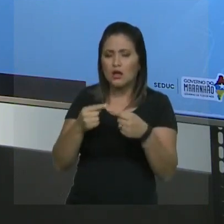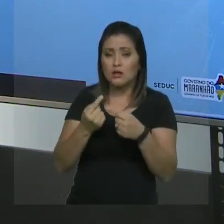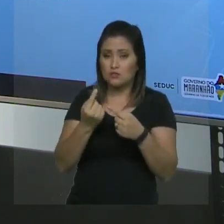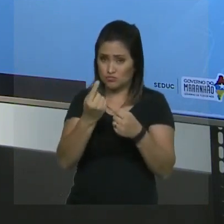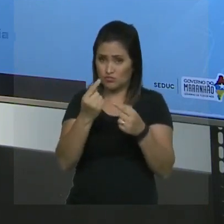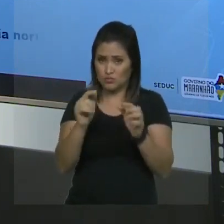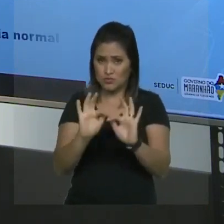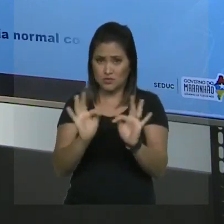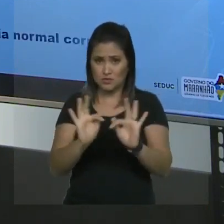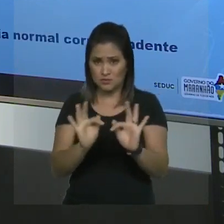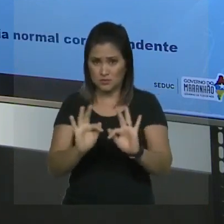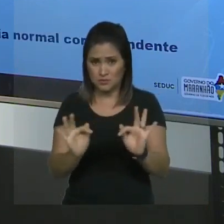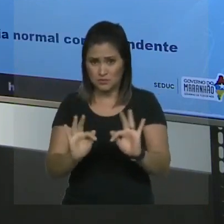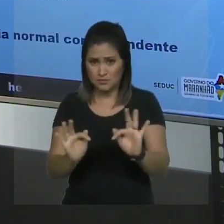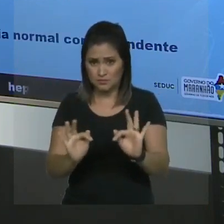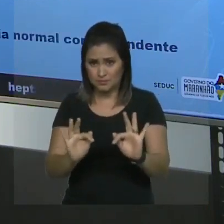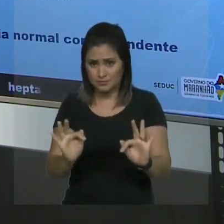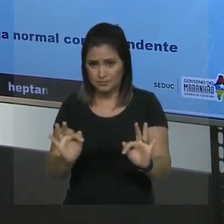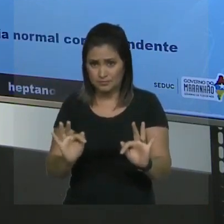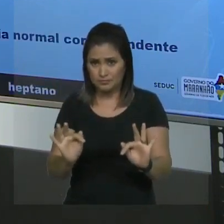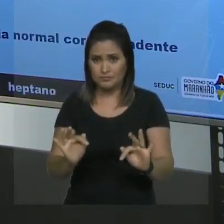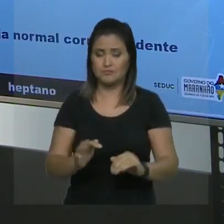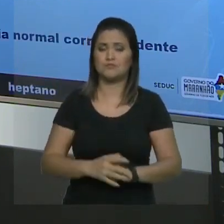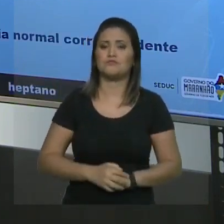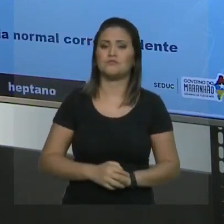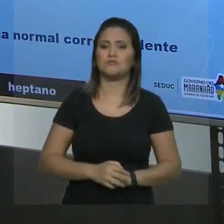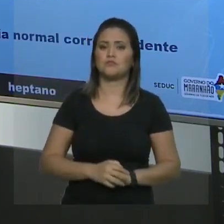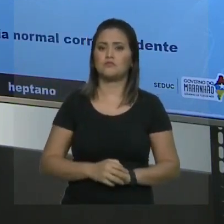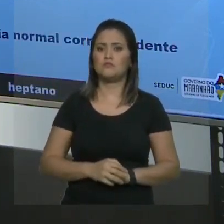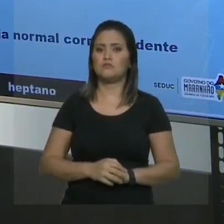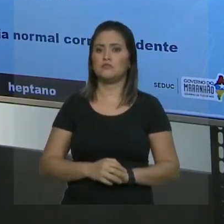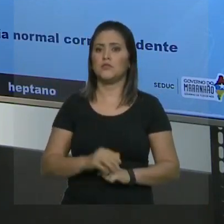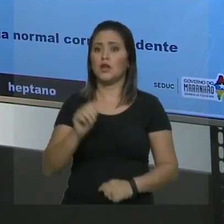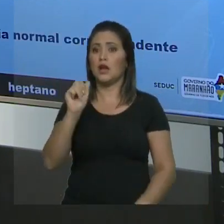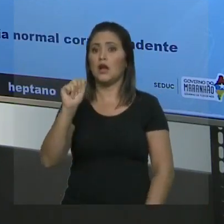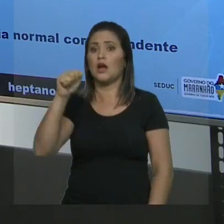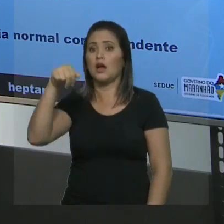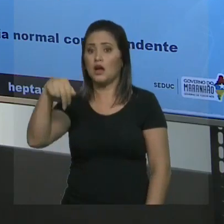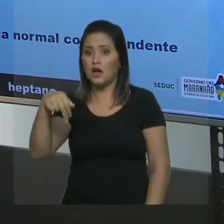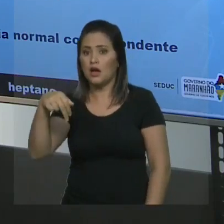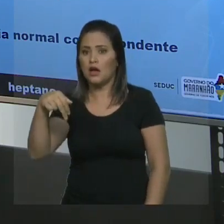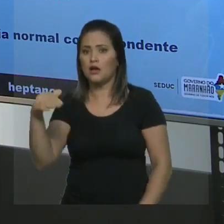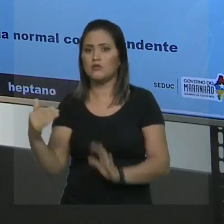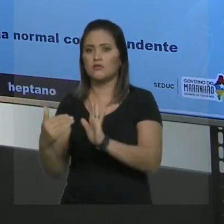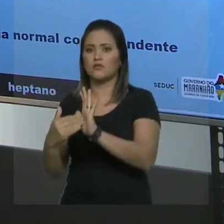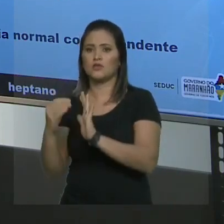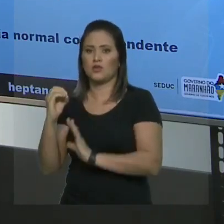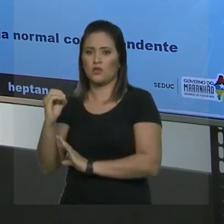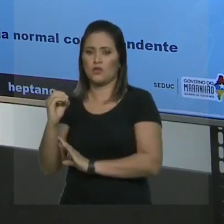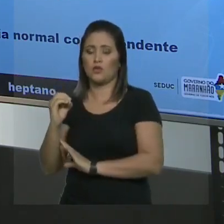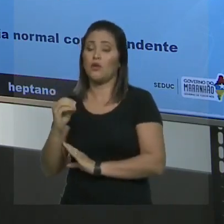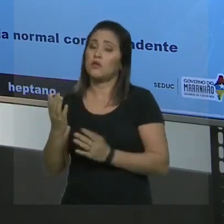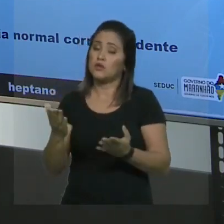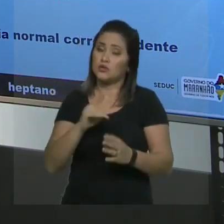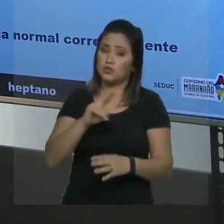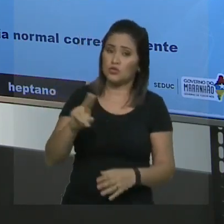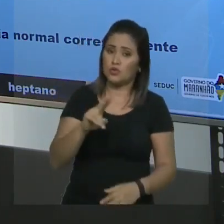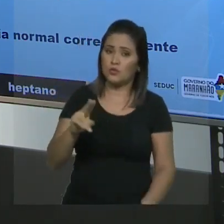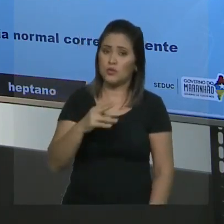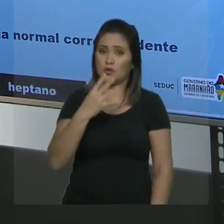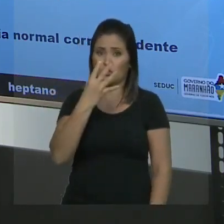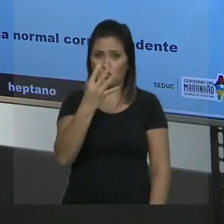terminando a sequência, sete carbonos hepti, ligações simples an. Mais ó. Então o desse composto é quatro